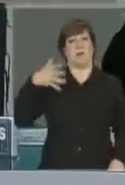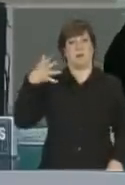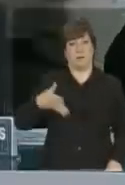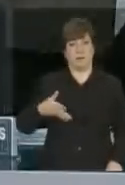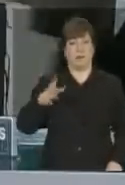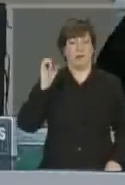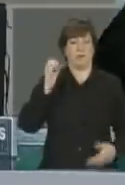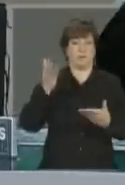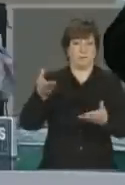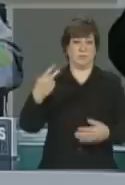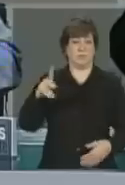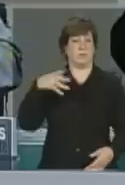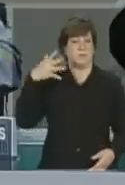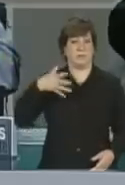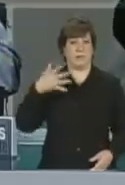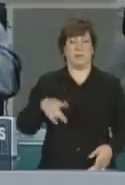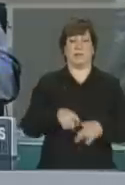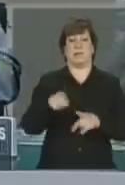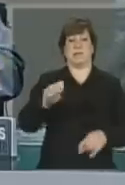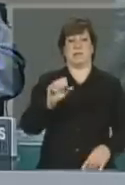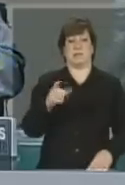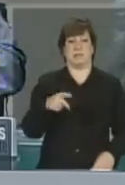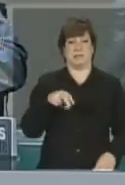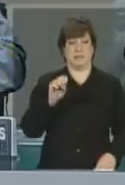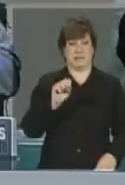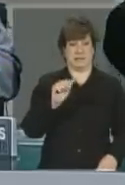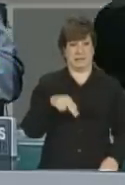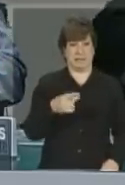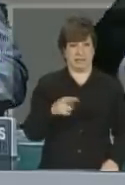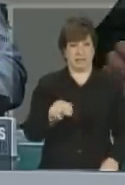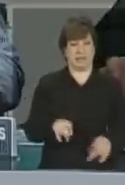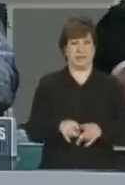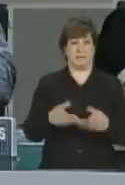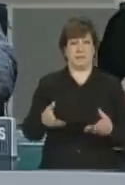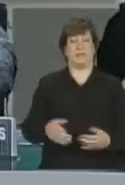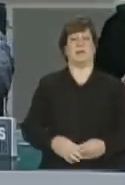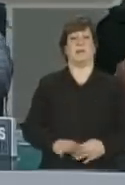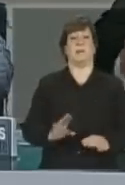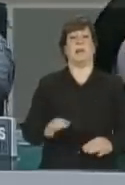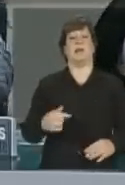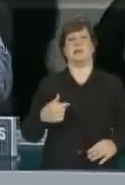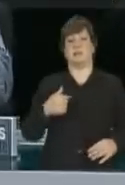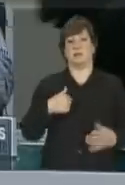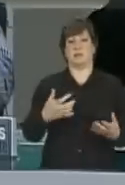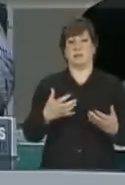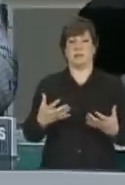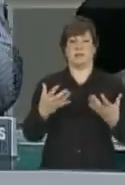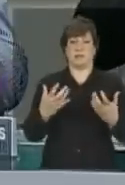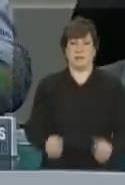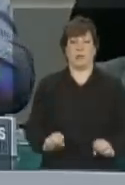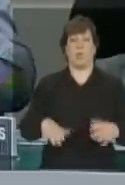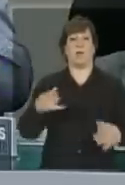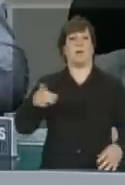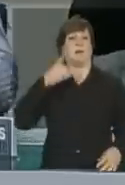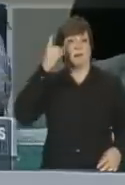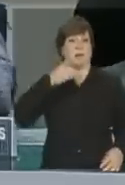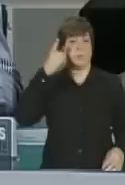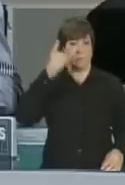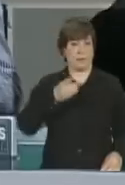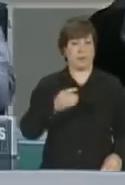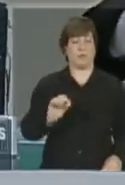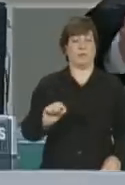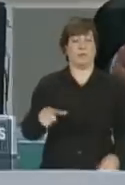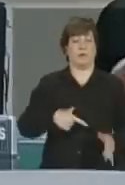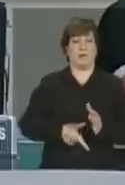também, Sandra, ok? Mas eu fiz questão de aceitar, quando o deputado Sarney Filho conversou comigo a respeito